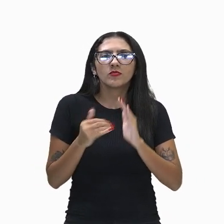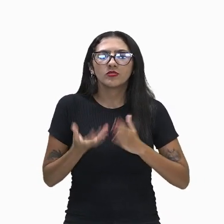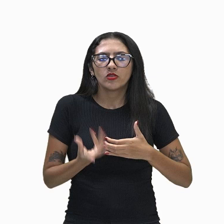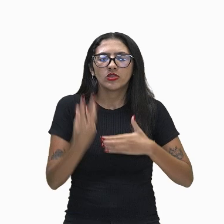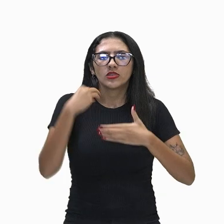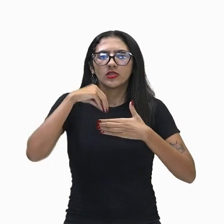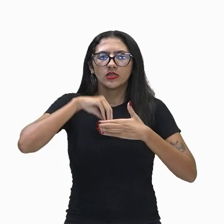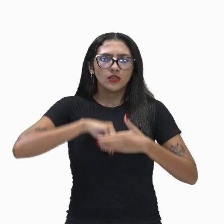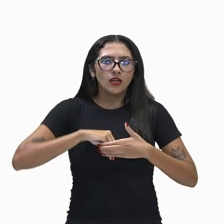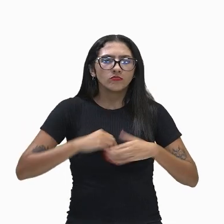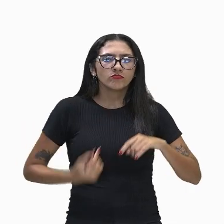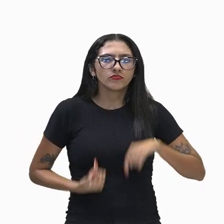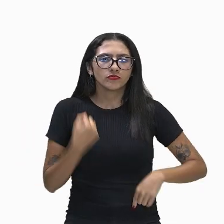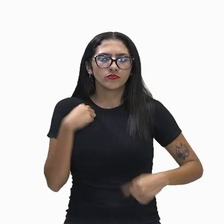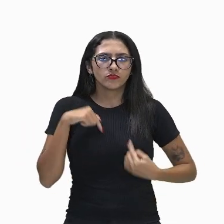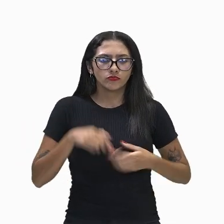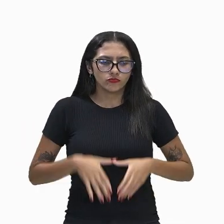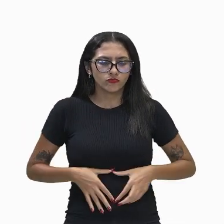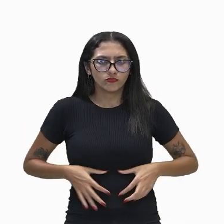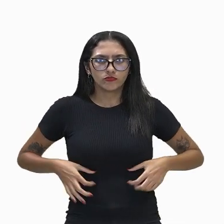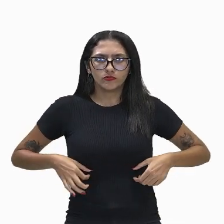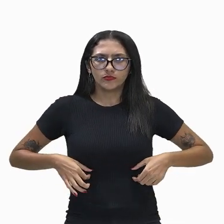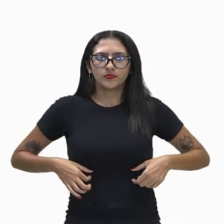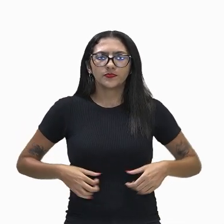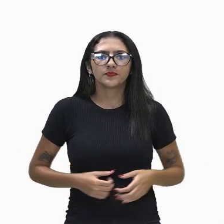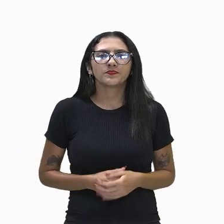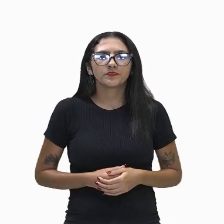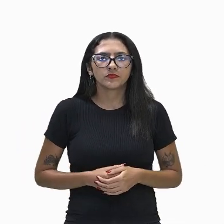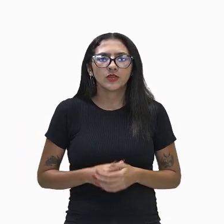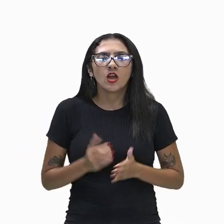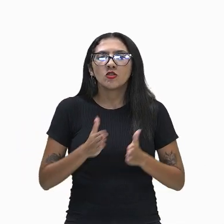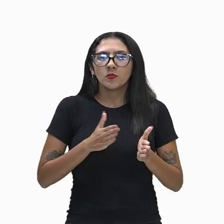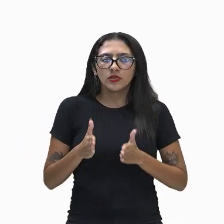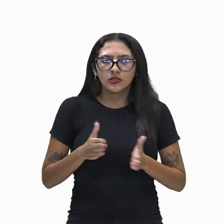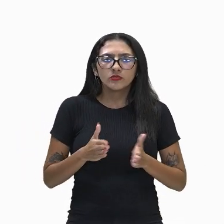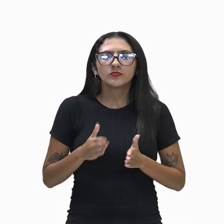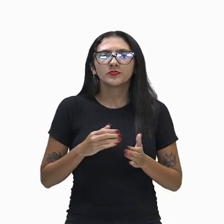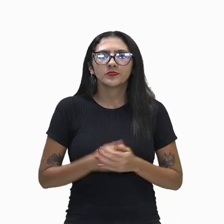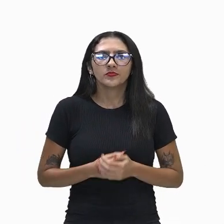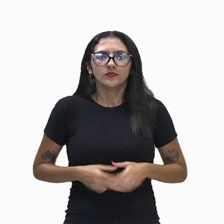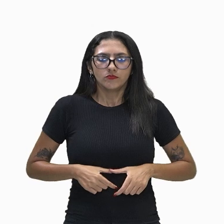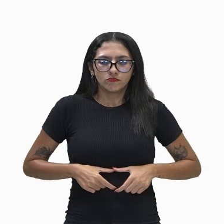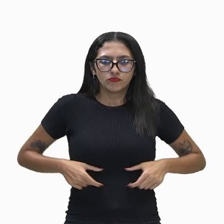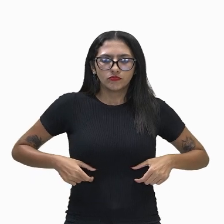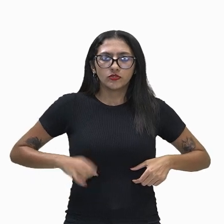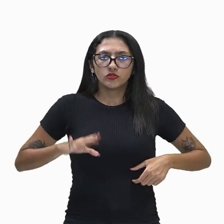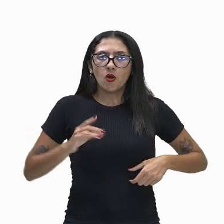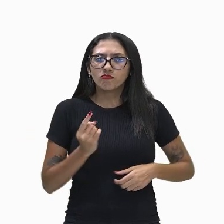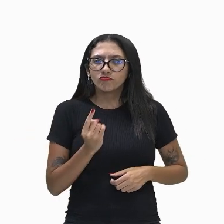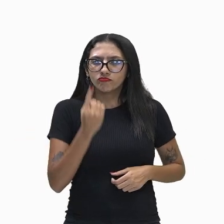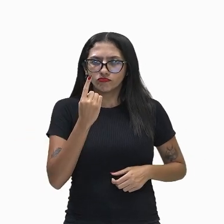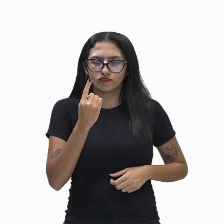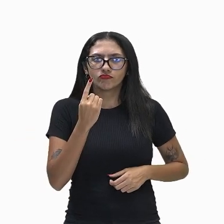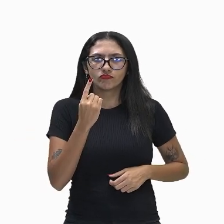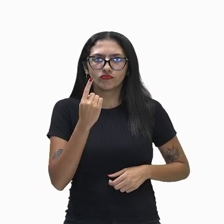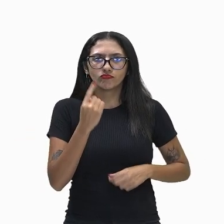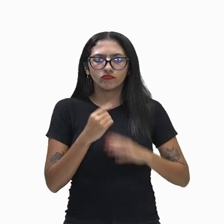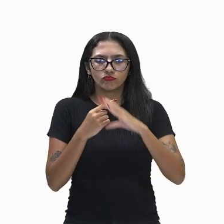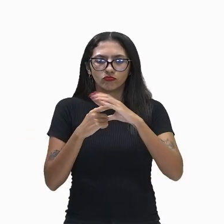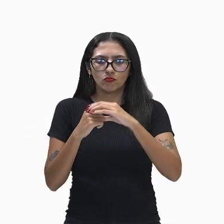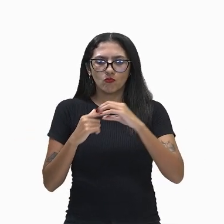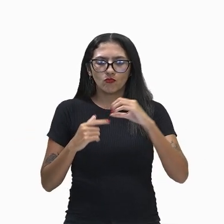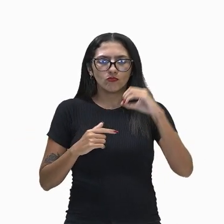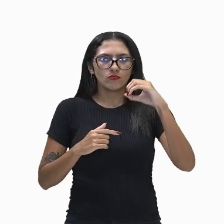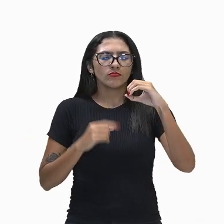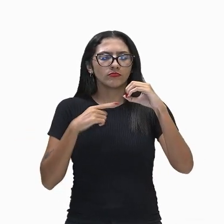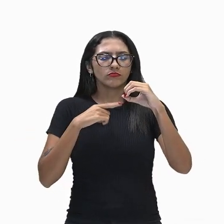tá? Das partes do ovário. Na ovulação, um óvulo, tá bom? Apenas um, né? De forma mais comum, é liberado